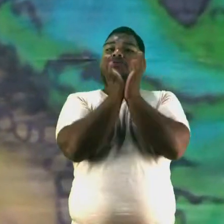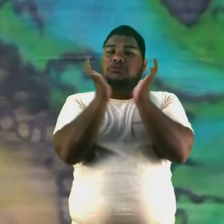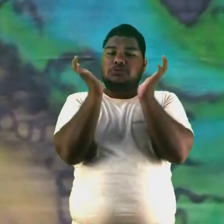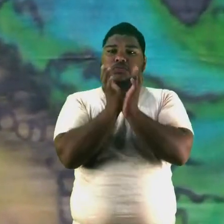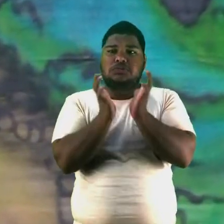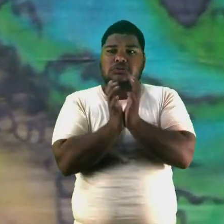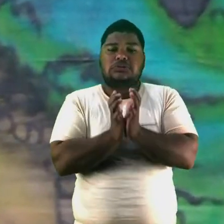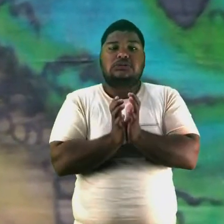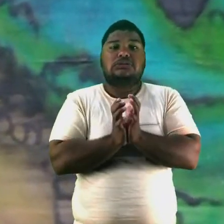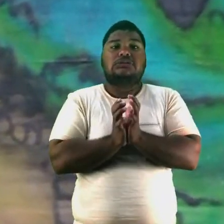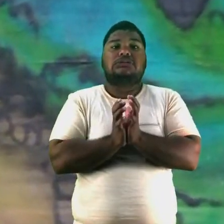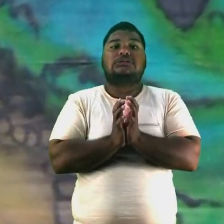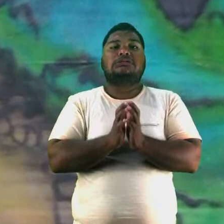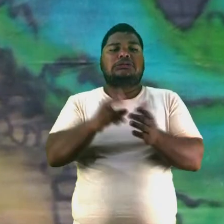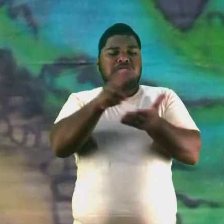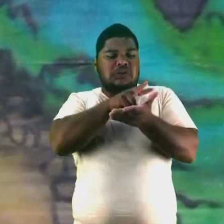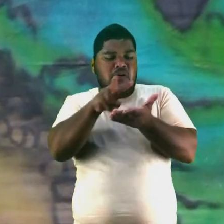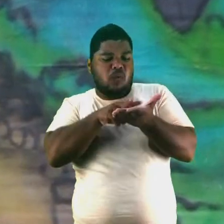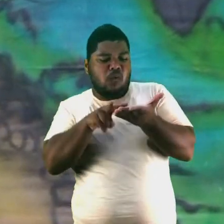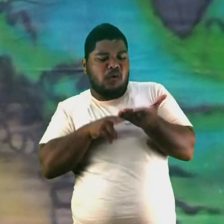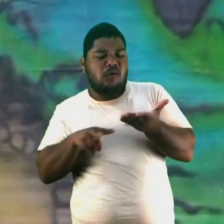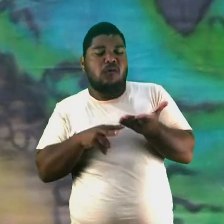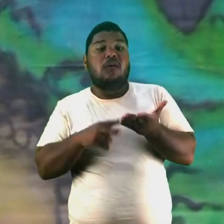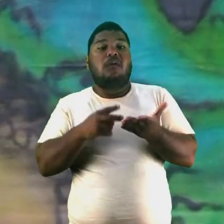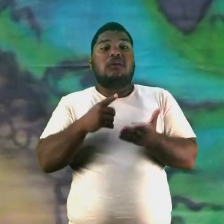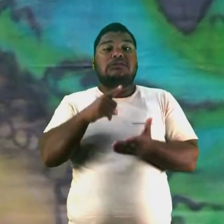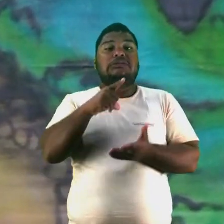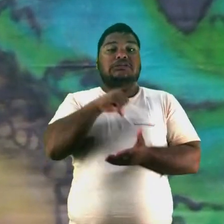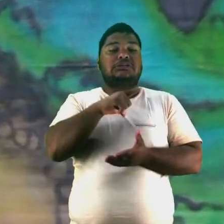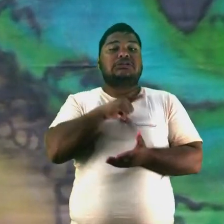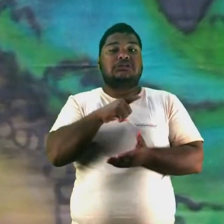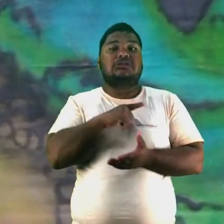lia 4 vezes por semana tinha incidência de